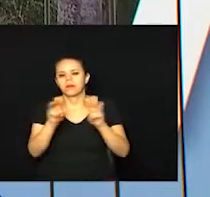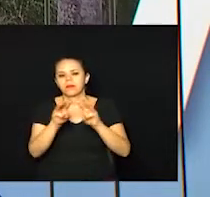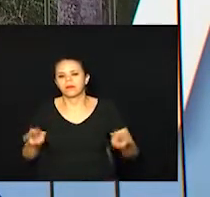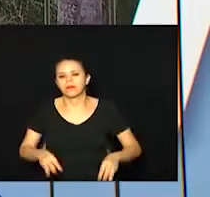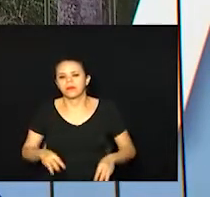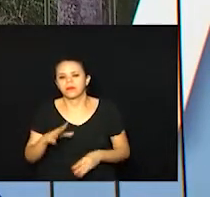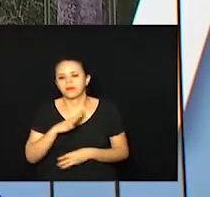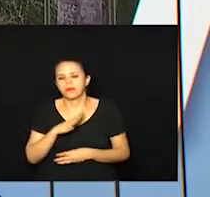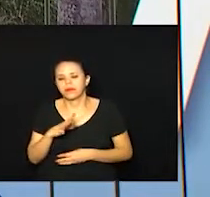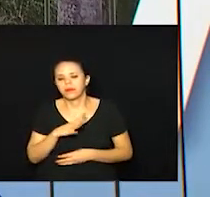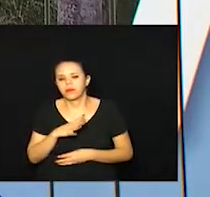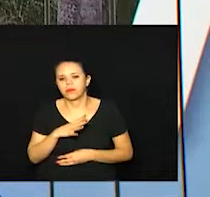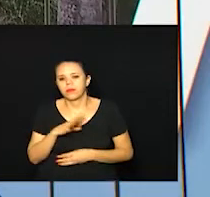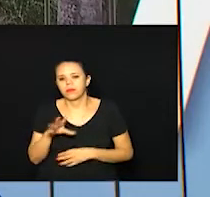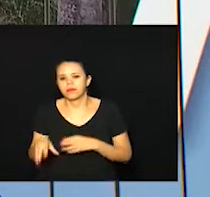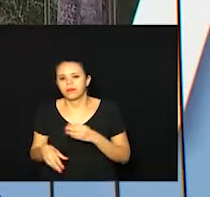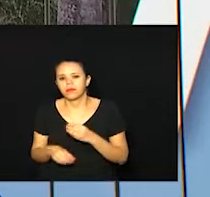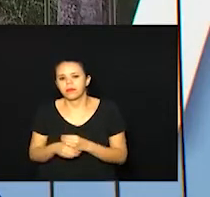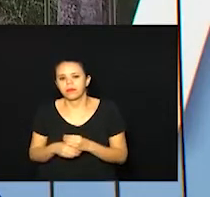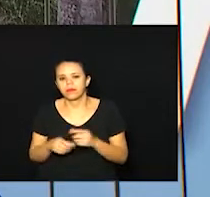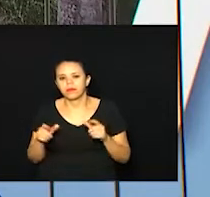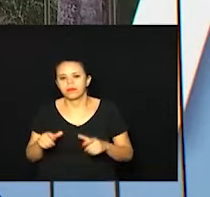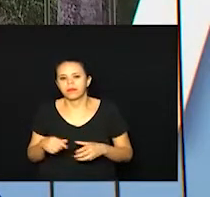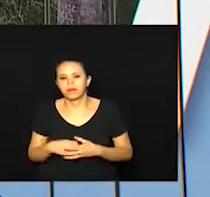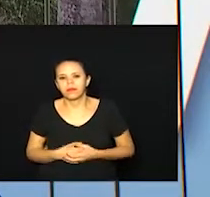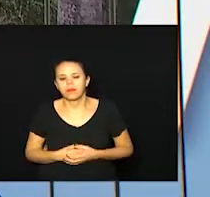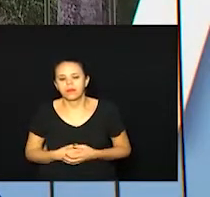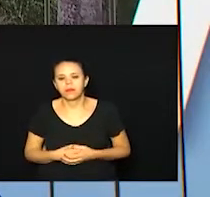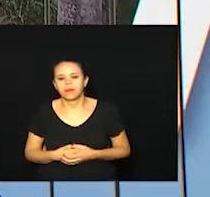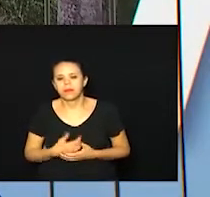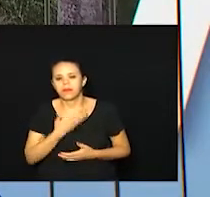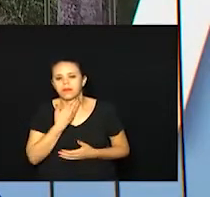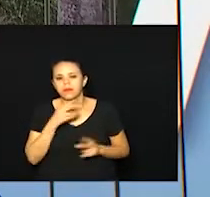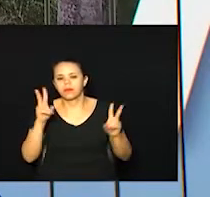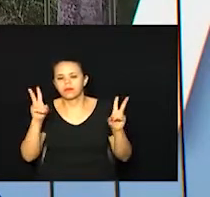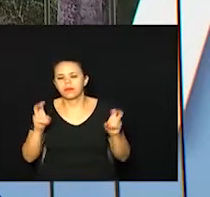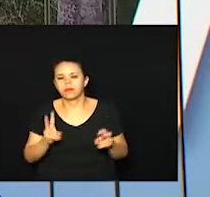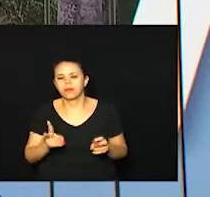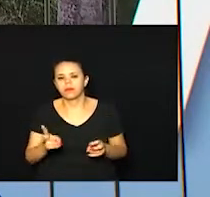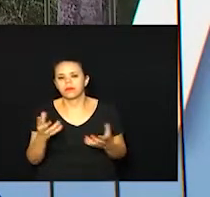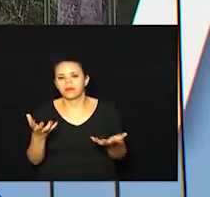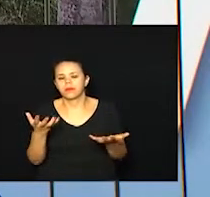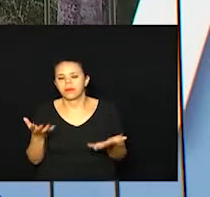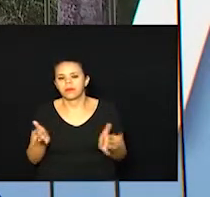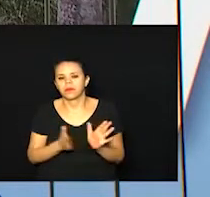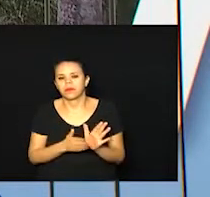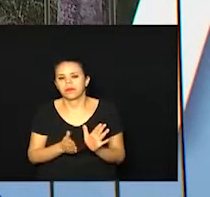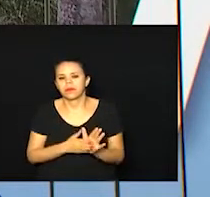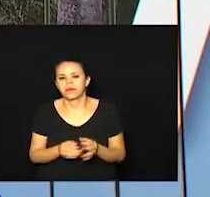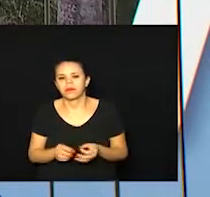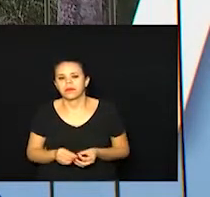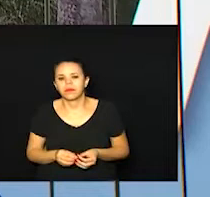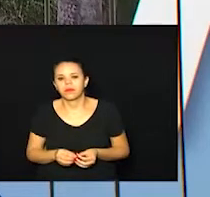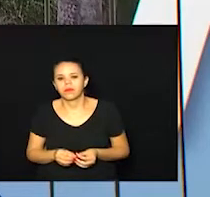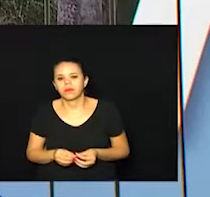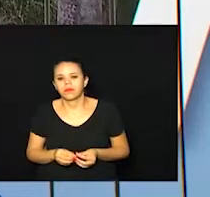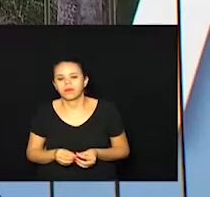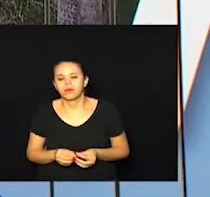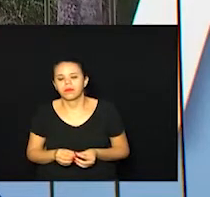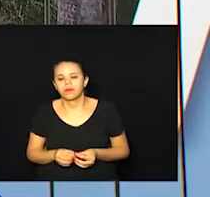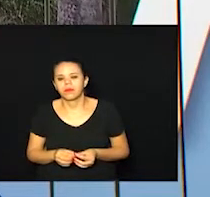ser reinstalado naquele espaço, que esse debate siga adiante. Nós queremos cobrar isso. Há uma